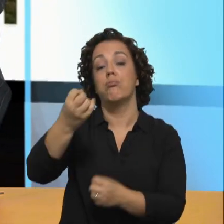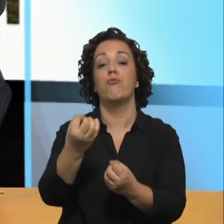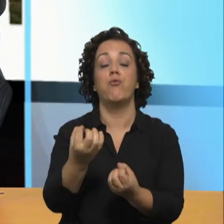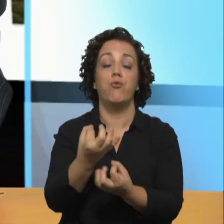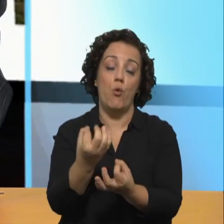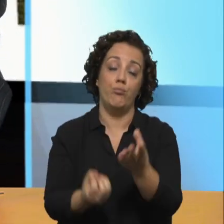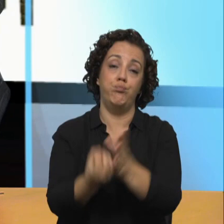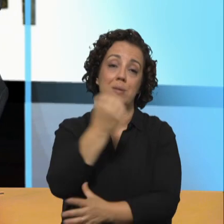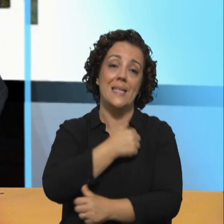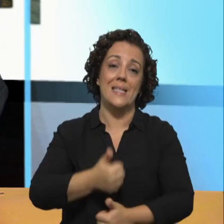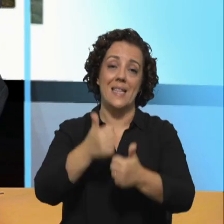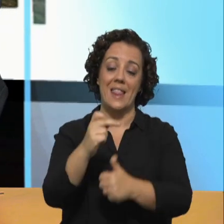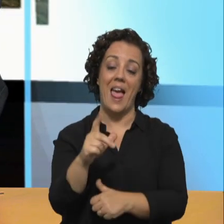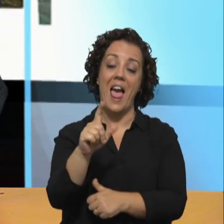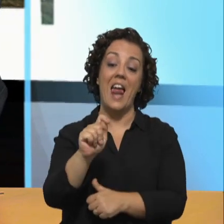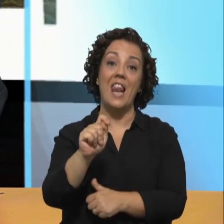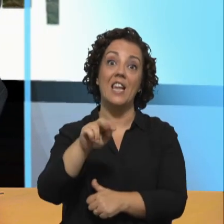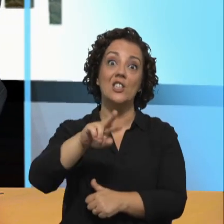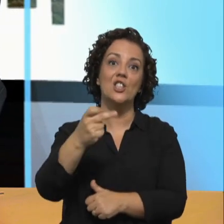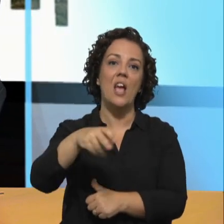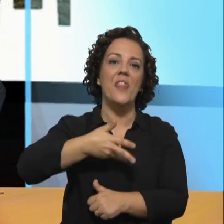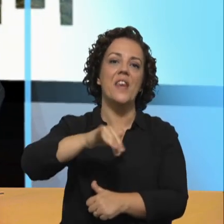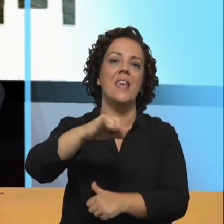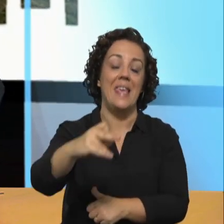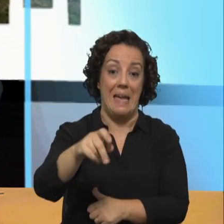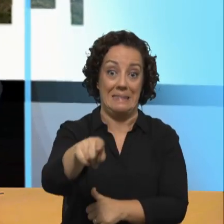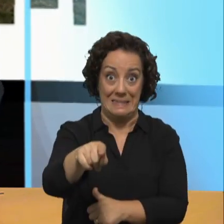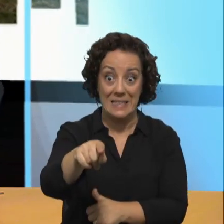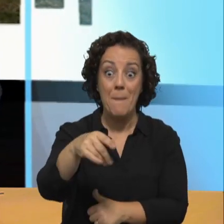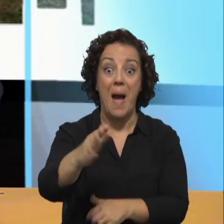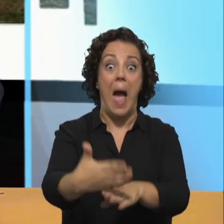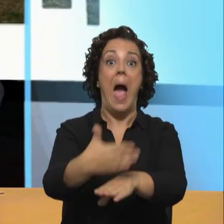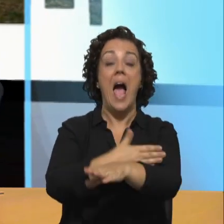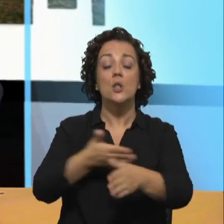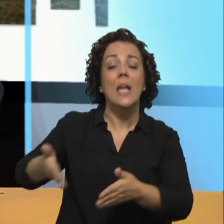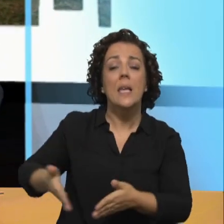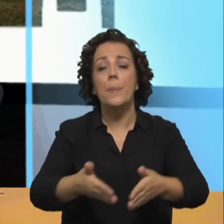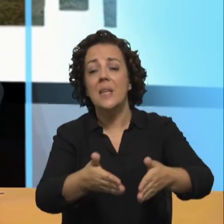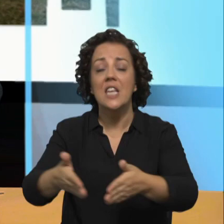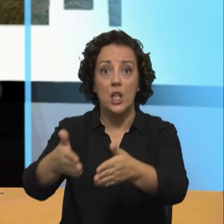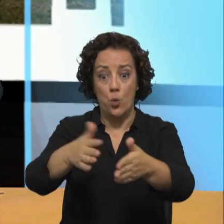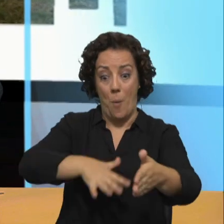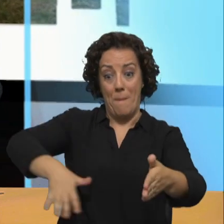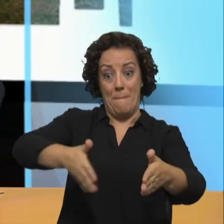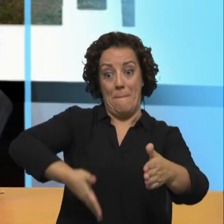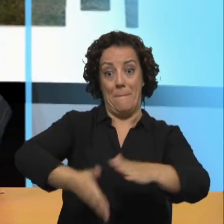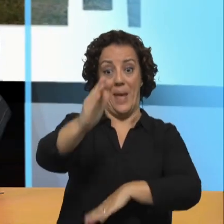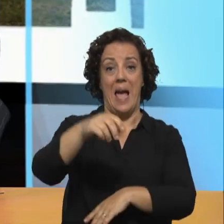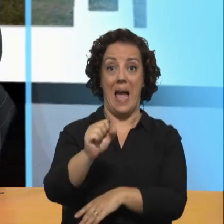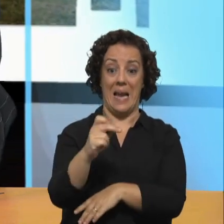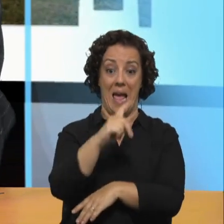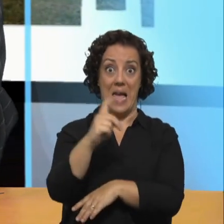Alexandria, Alexandre Magno procurou conquistar Gaza e demorou 3 meses para conquistar